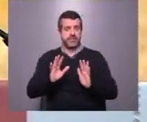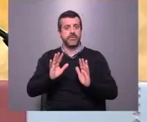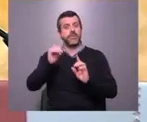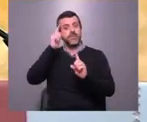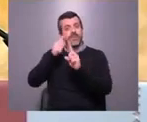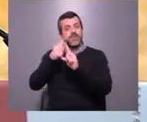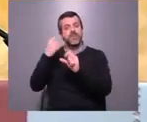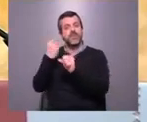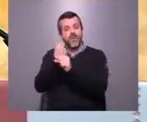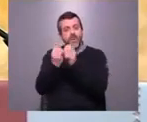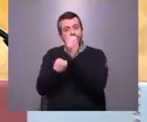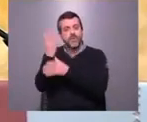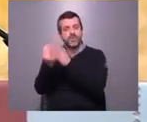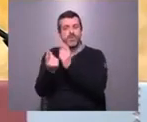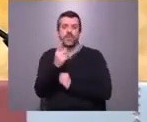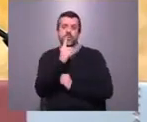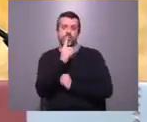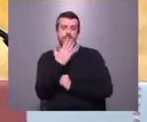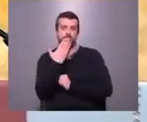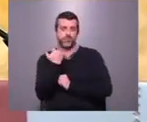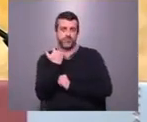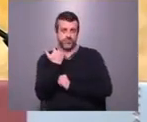suas obras não sejam denunciadas.